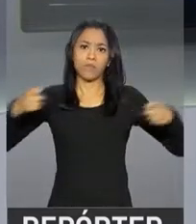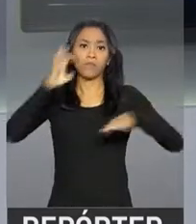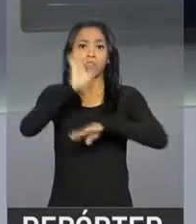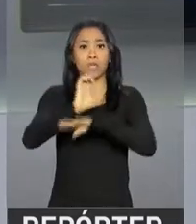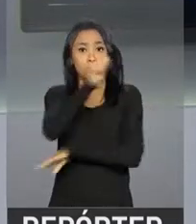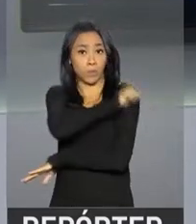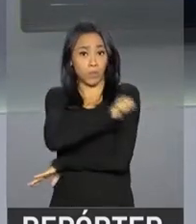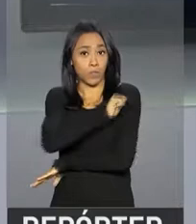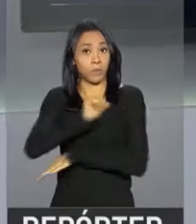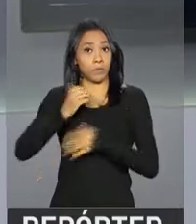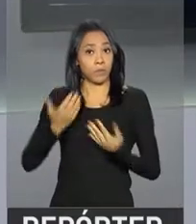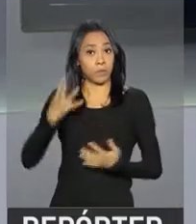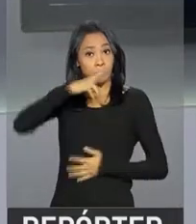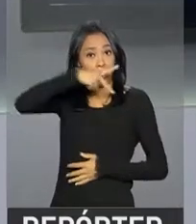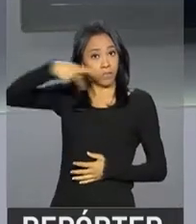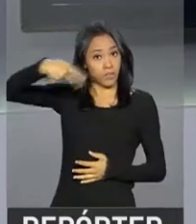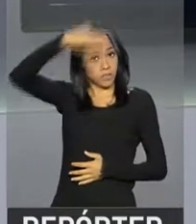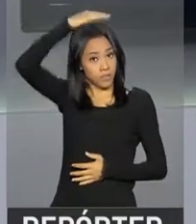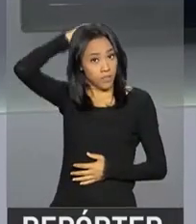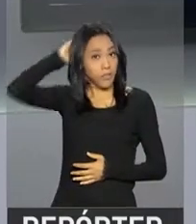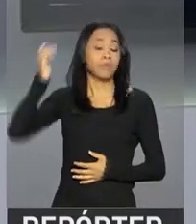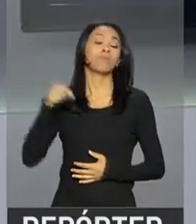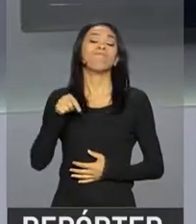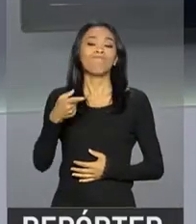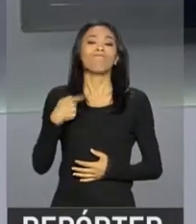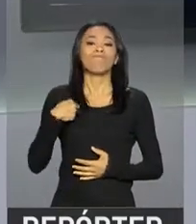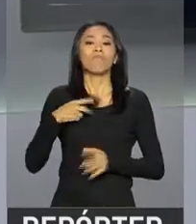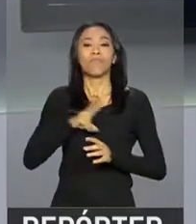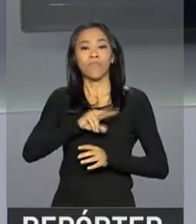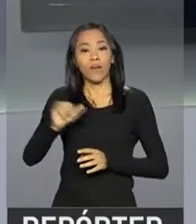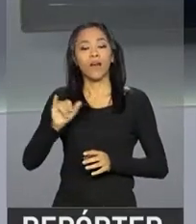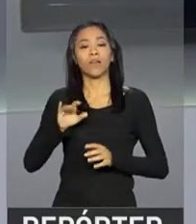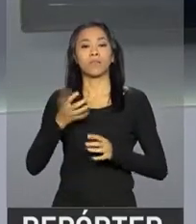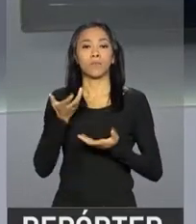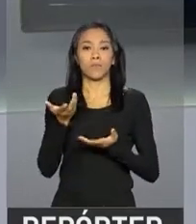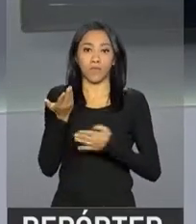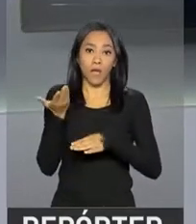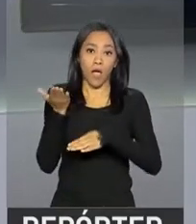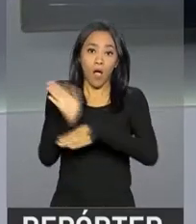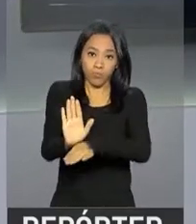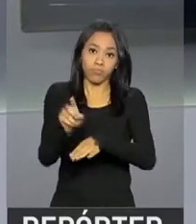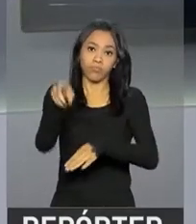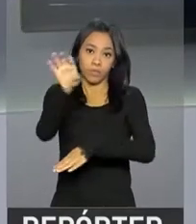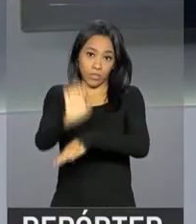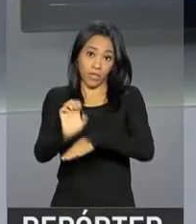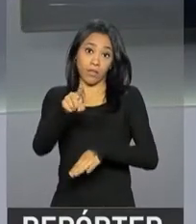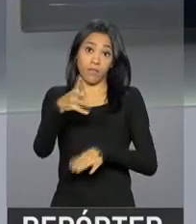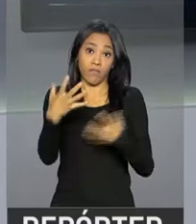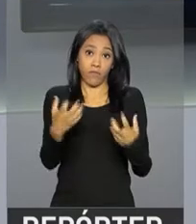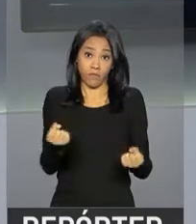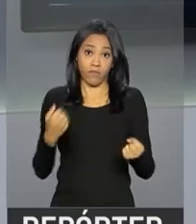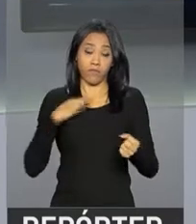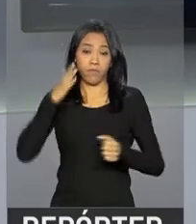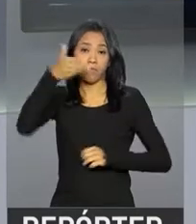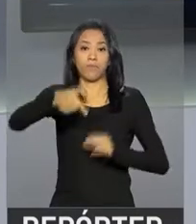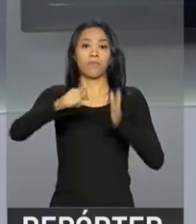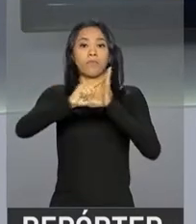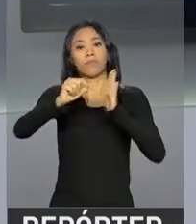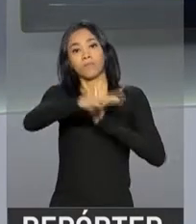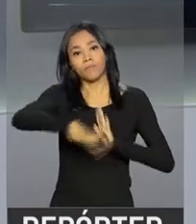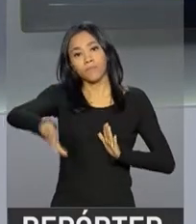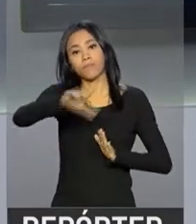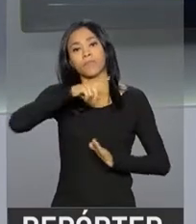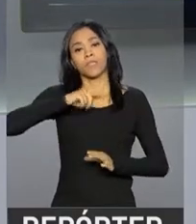decretar a intervenção na segurança pública do estado e nós vamos até o palácio do planalto falar ao vivo com a repórter nem